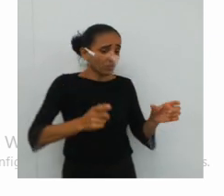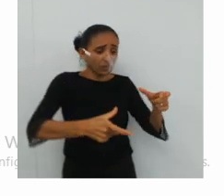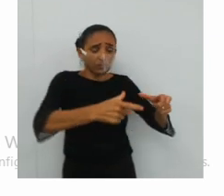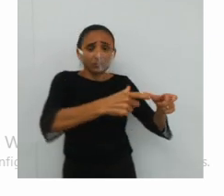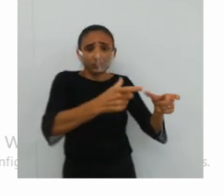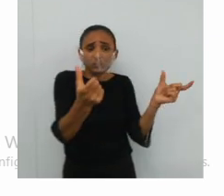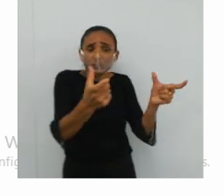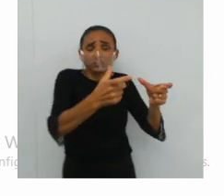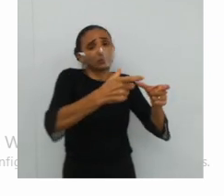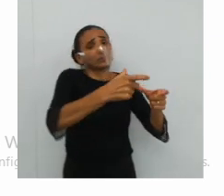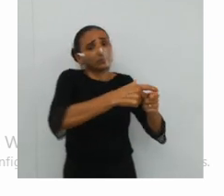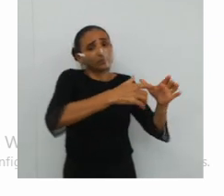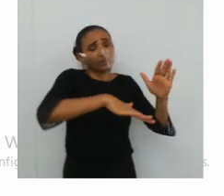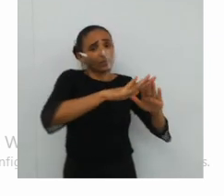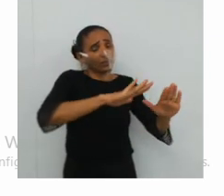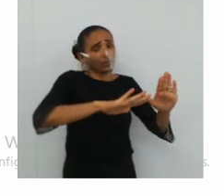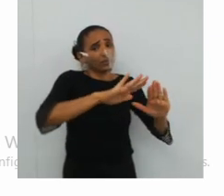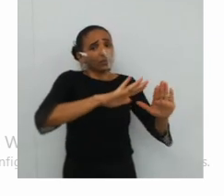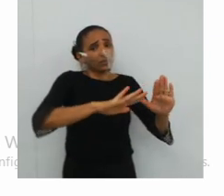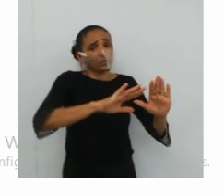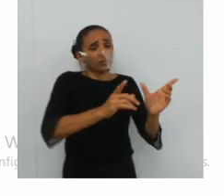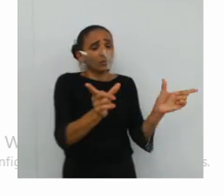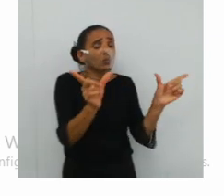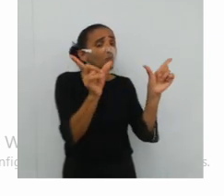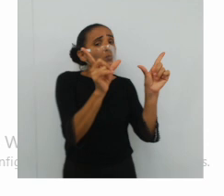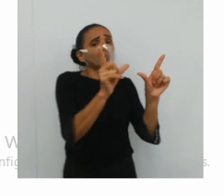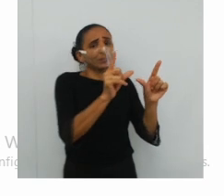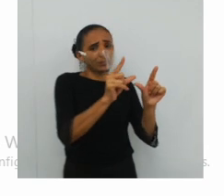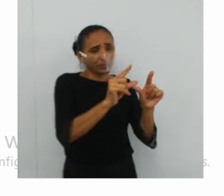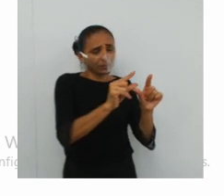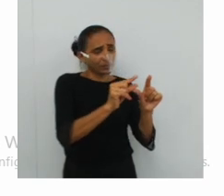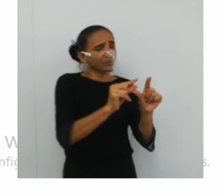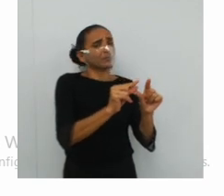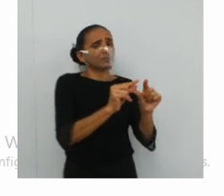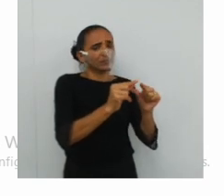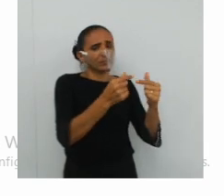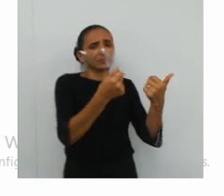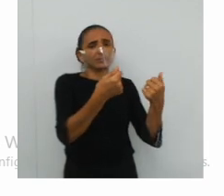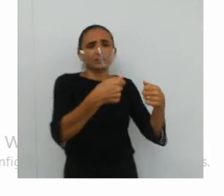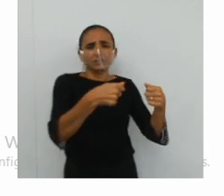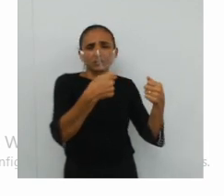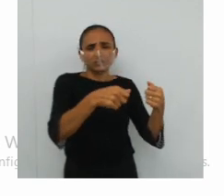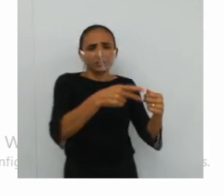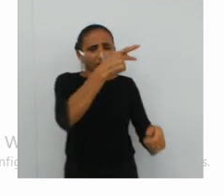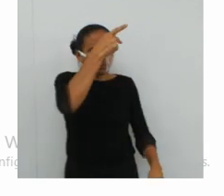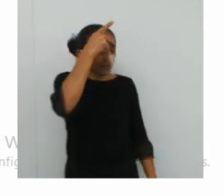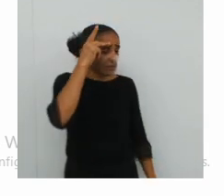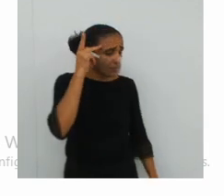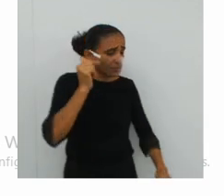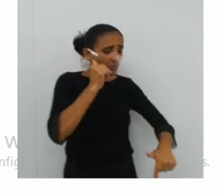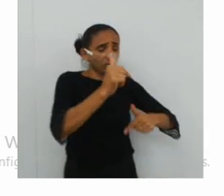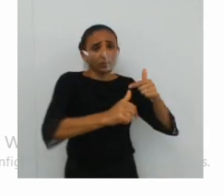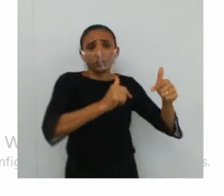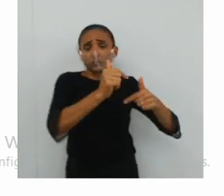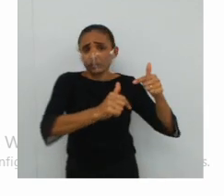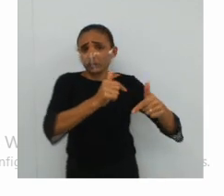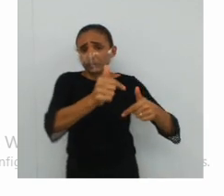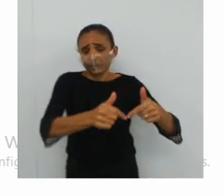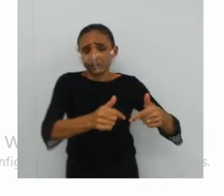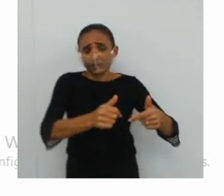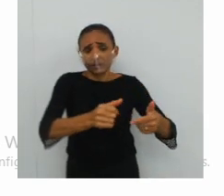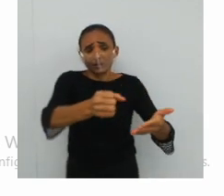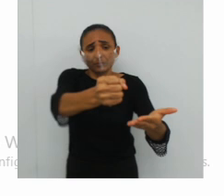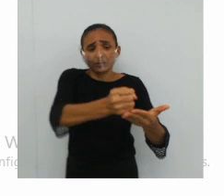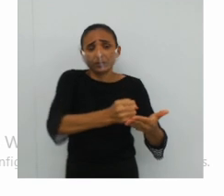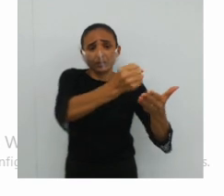Tá? Ok? Vai reduzir a necessidade dessa pessoa buscar